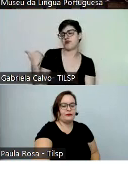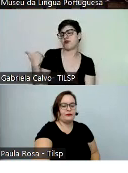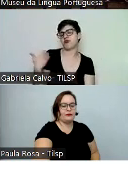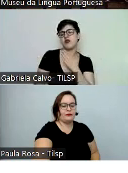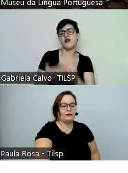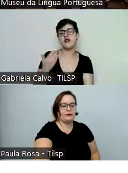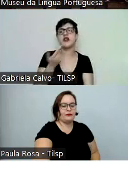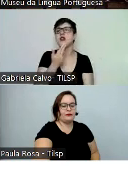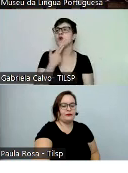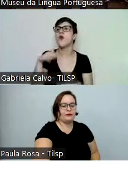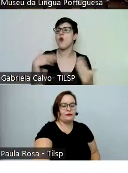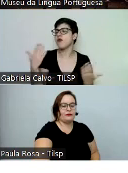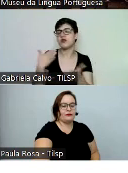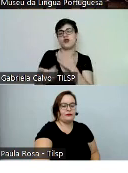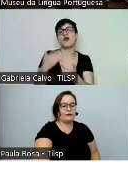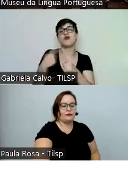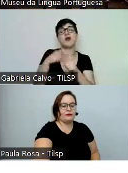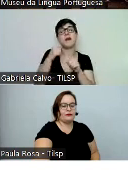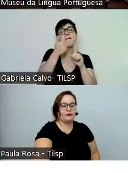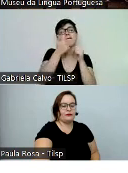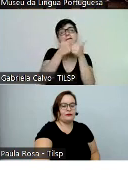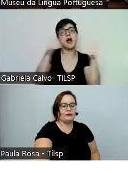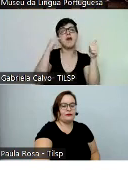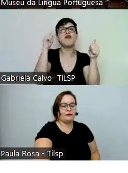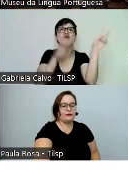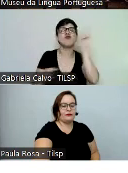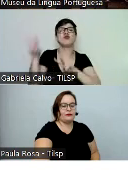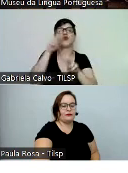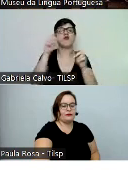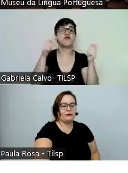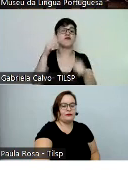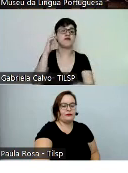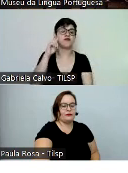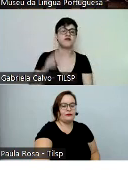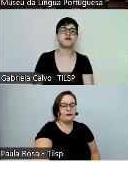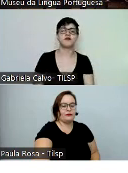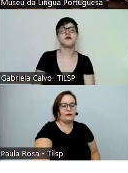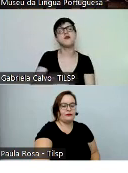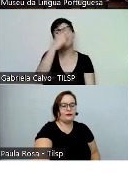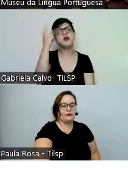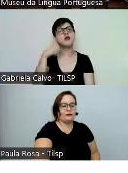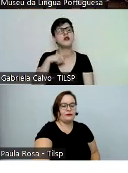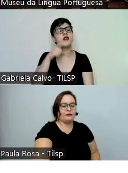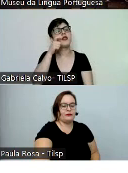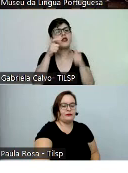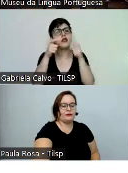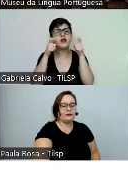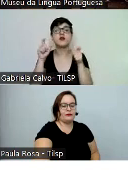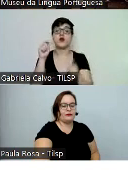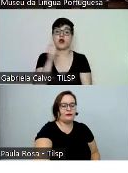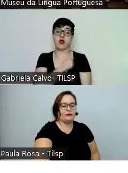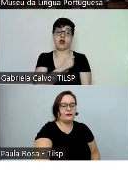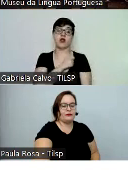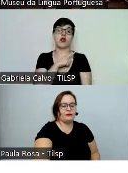falam as pessoas se interessam tem se interessado mais pelas línguas indígenas do Canadá mas